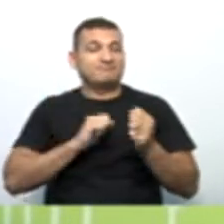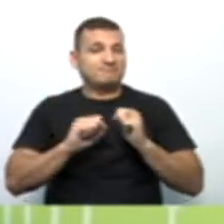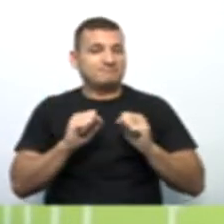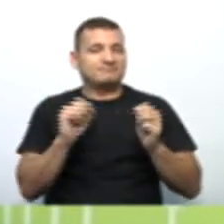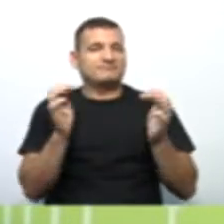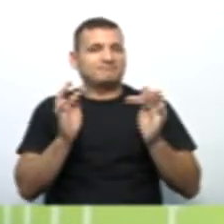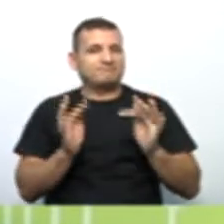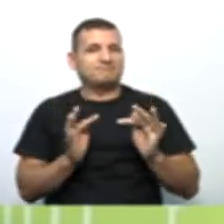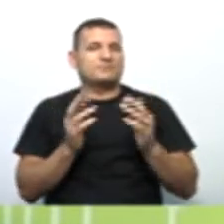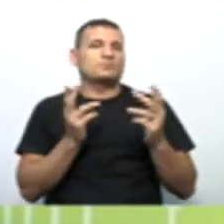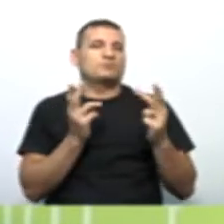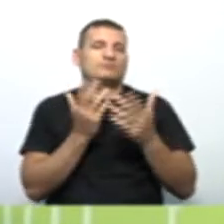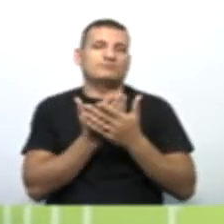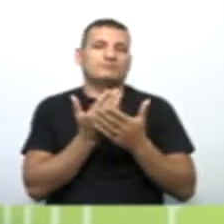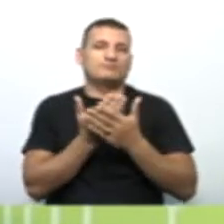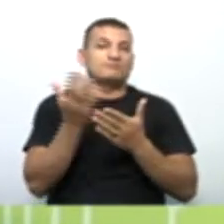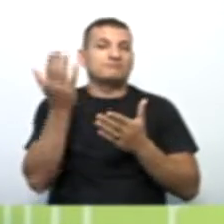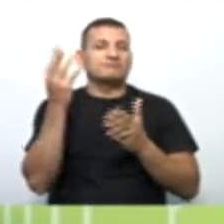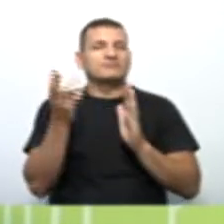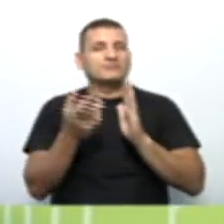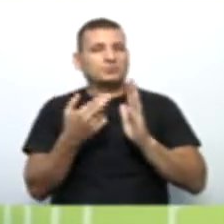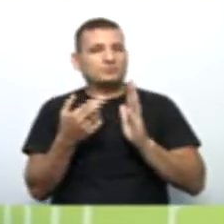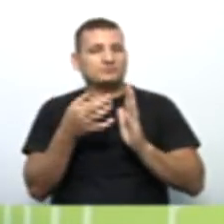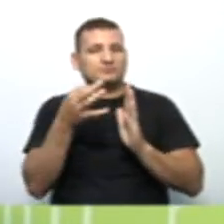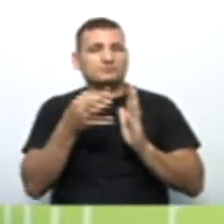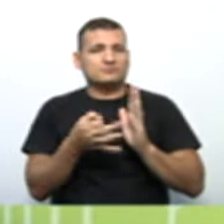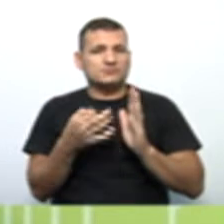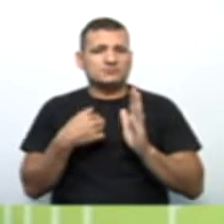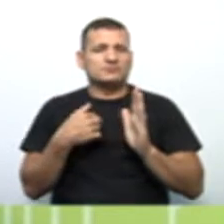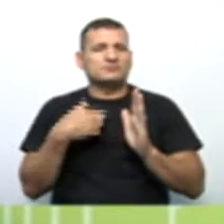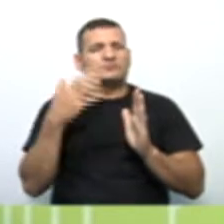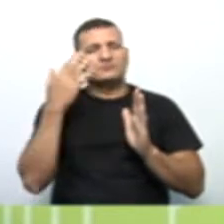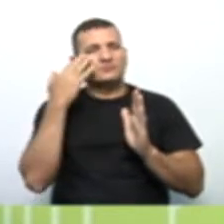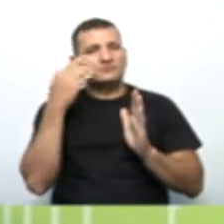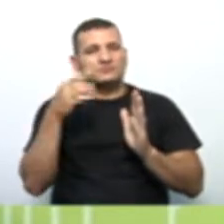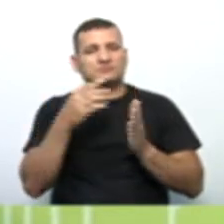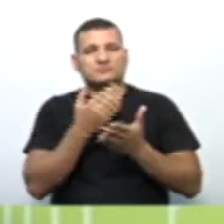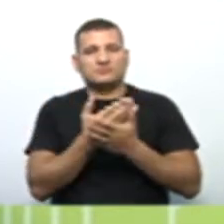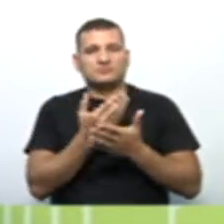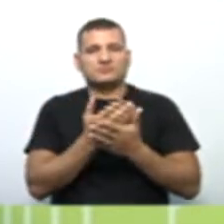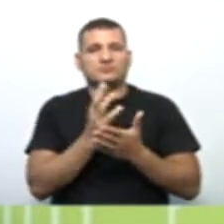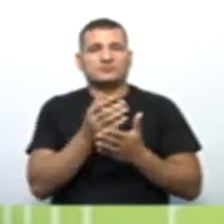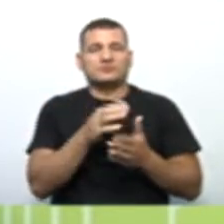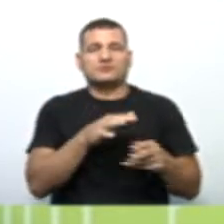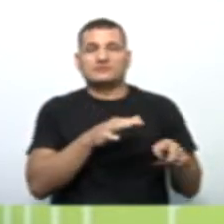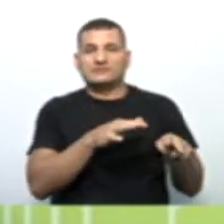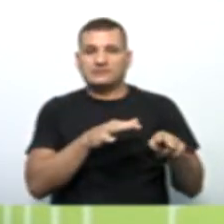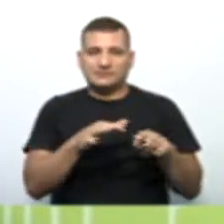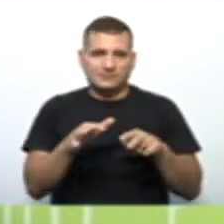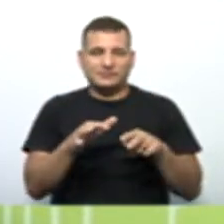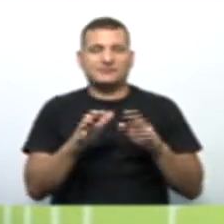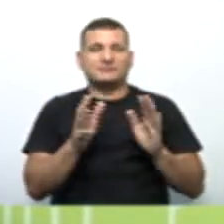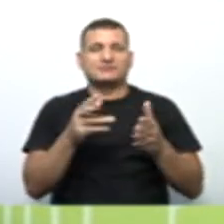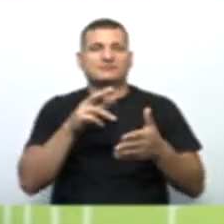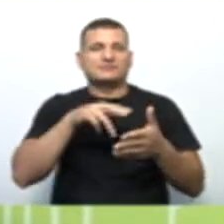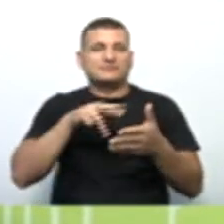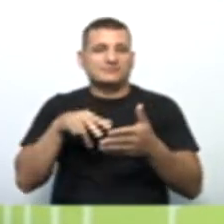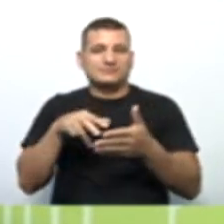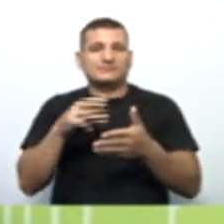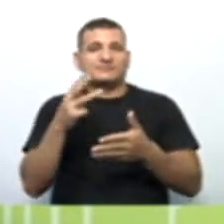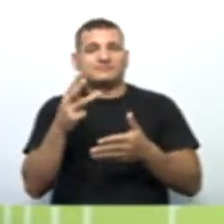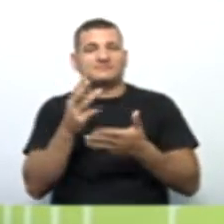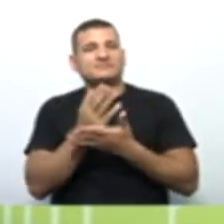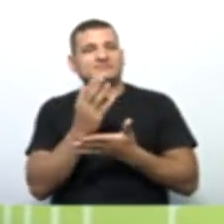respondeu tudo certinho am então certeza que vocês andaram bastante já essa essa semana além dos três livros aí vai o design é